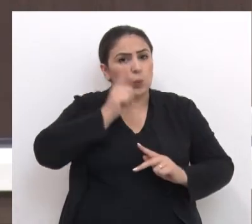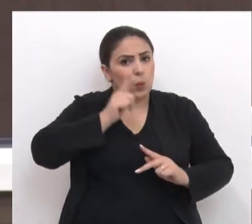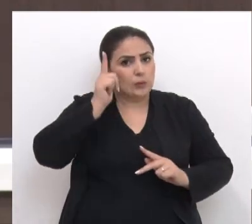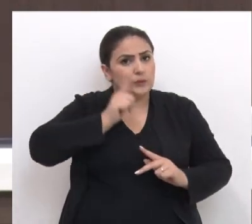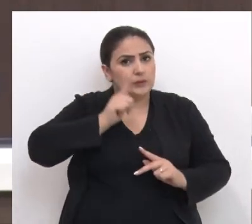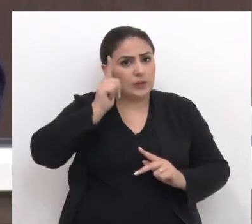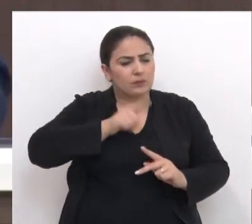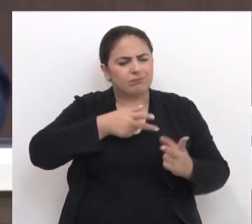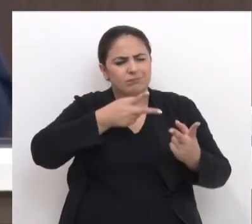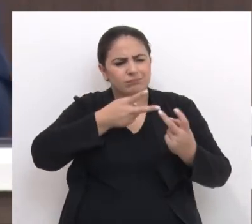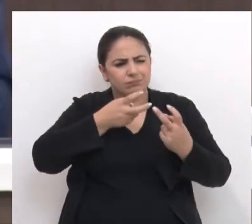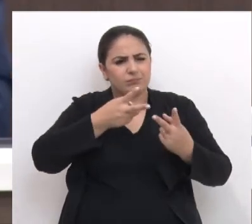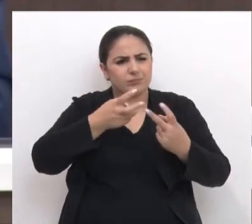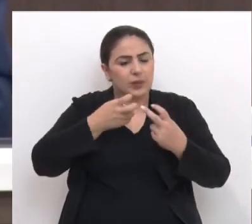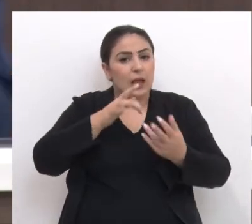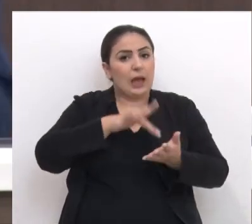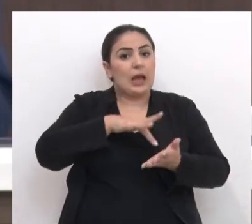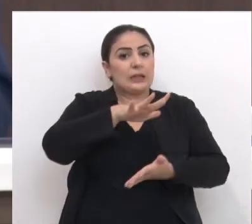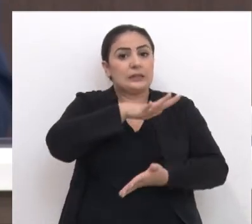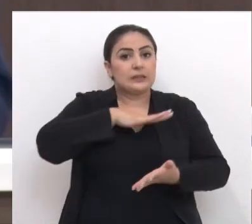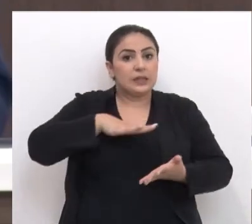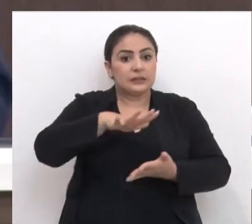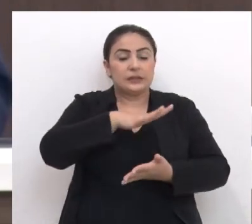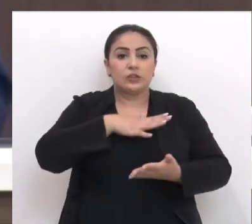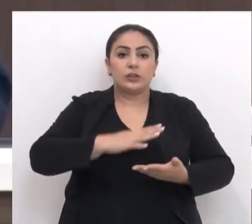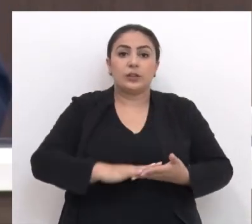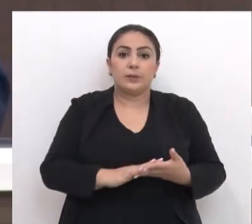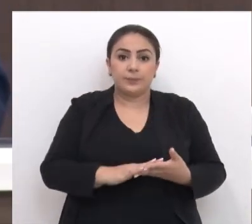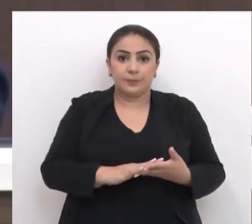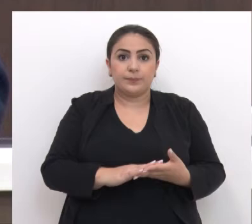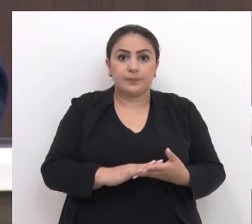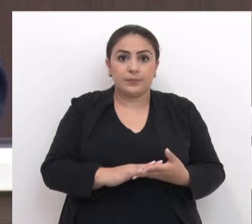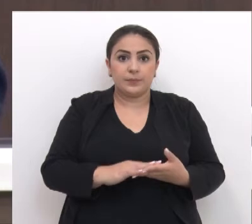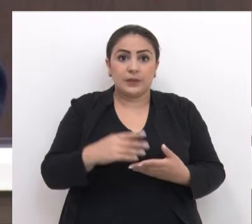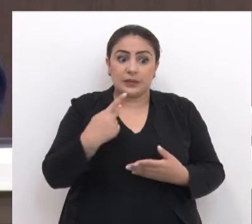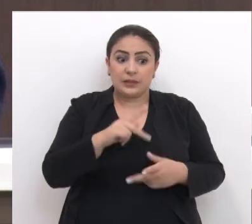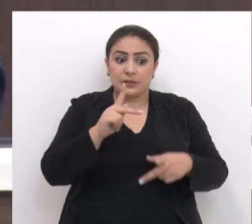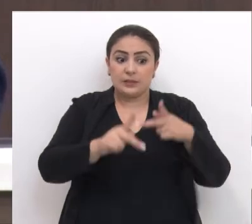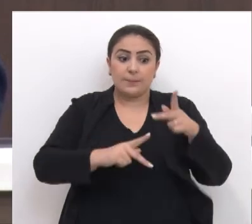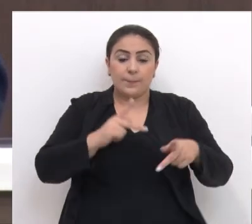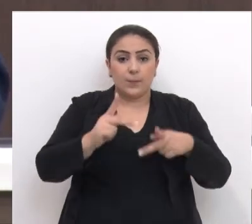que conseguem visualizar a realidade que esse povo